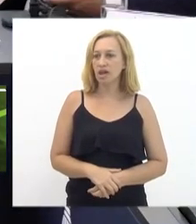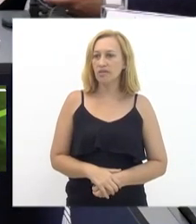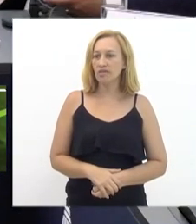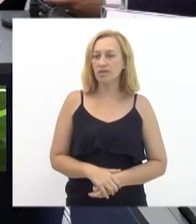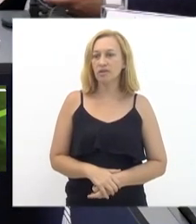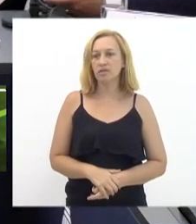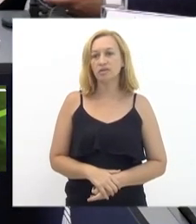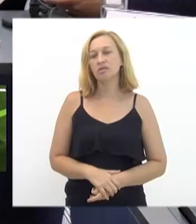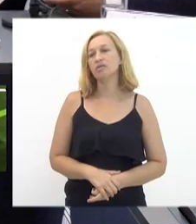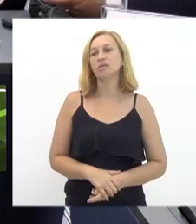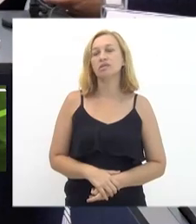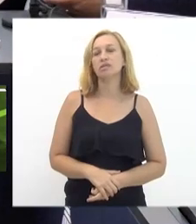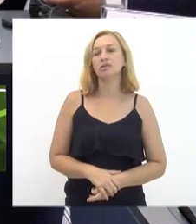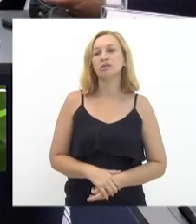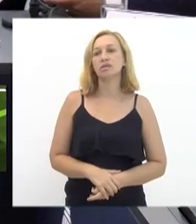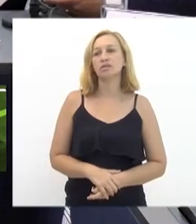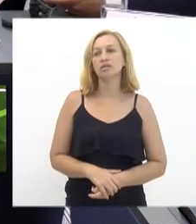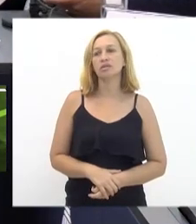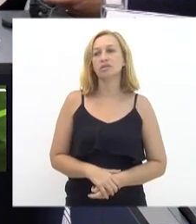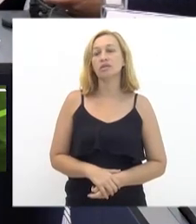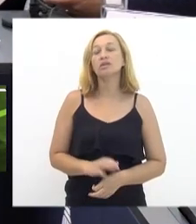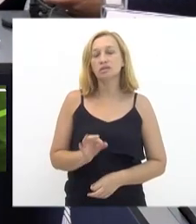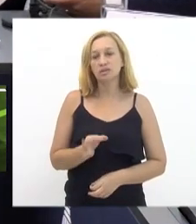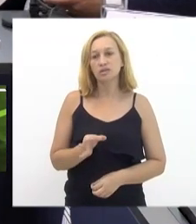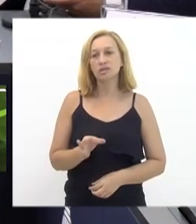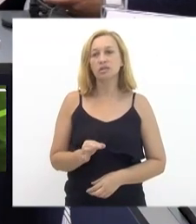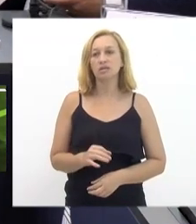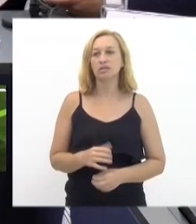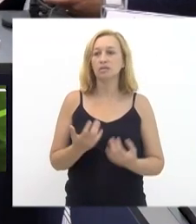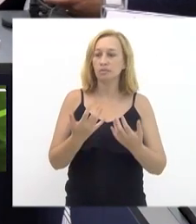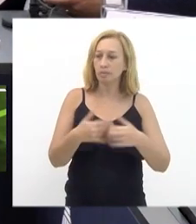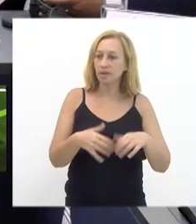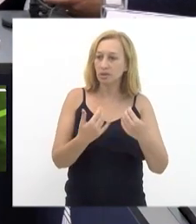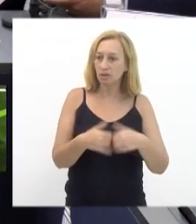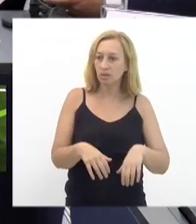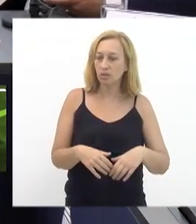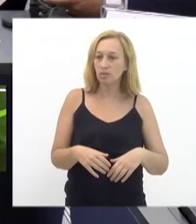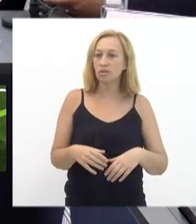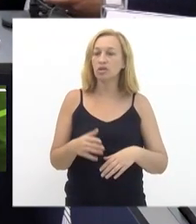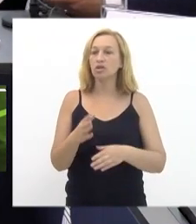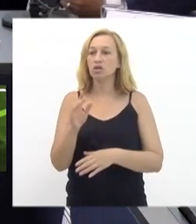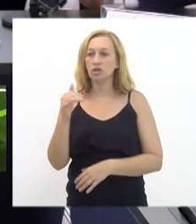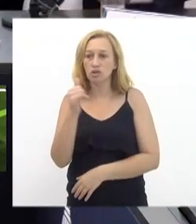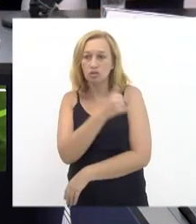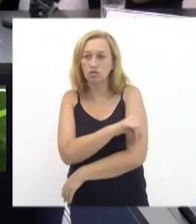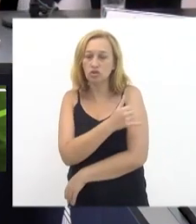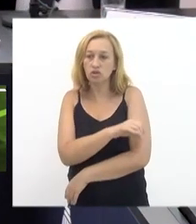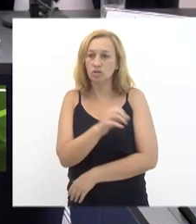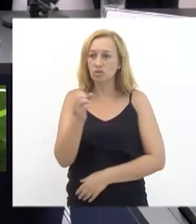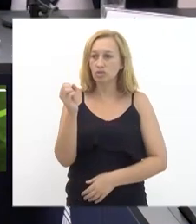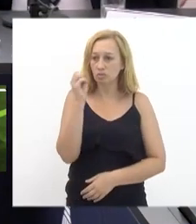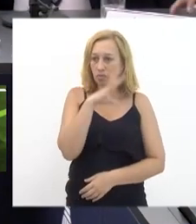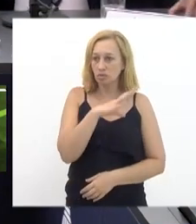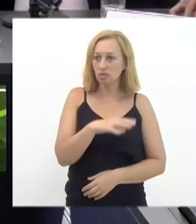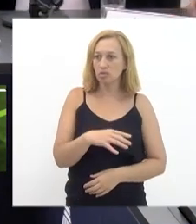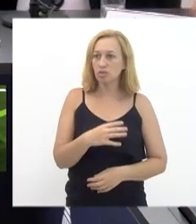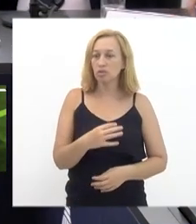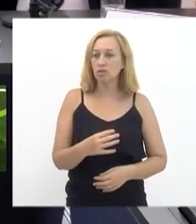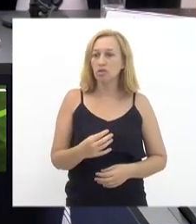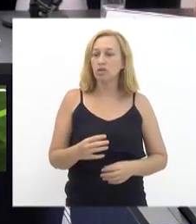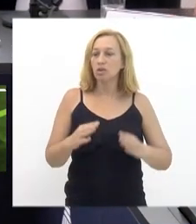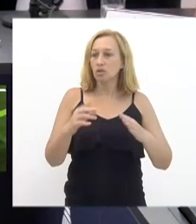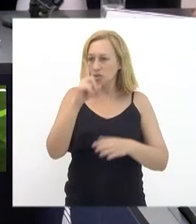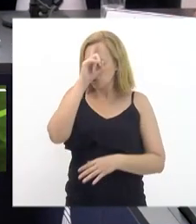a Vodka hoje eu trouxe exatamente Petrópolis Parque Rio de Janeiro que a obra estudos tratamento de